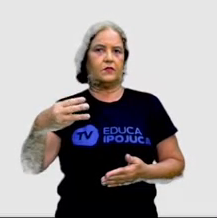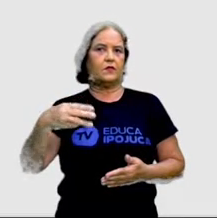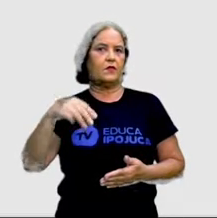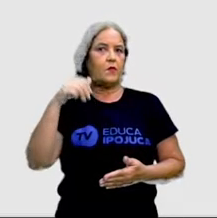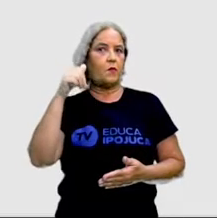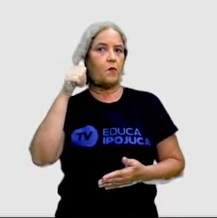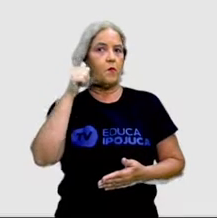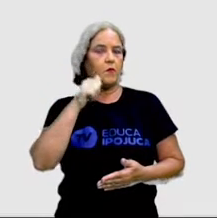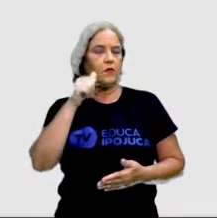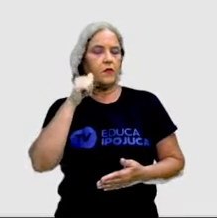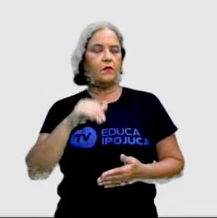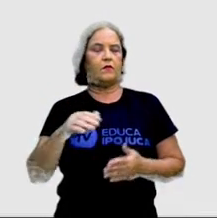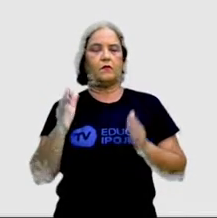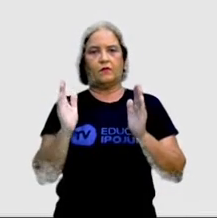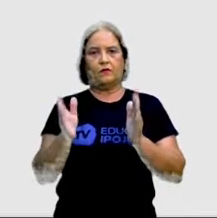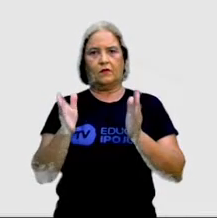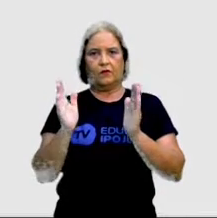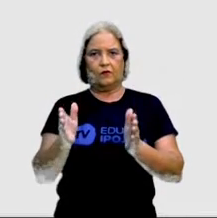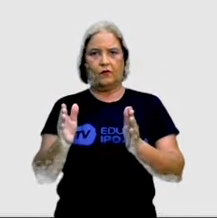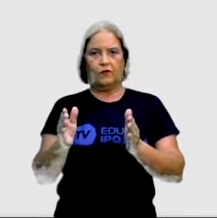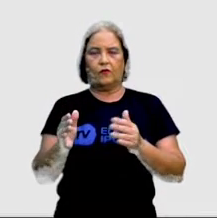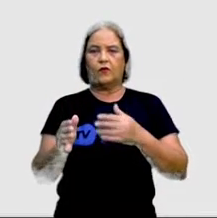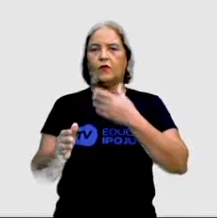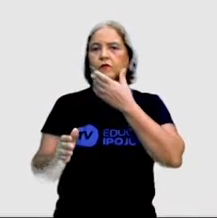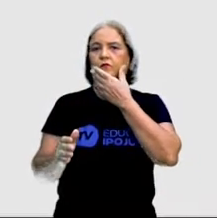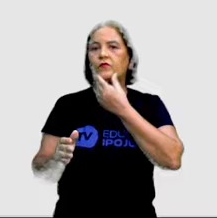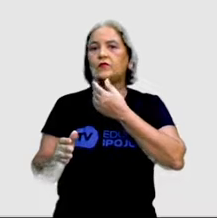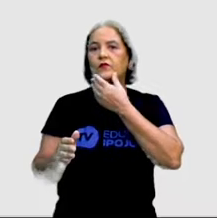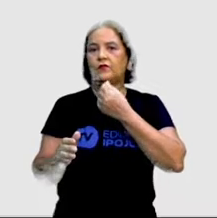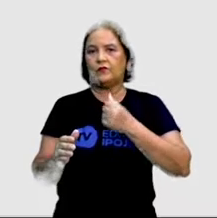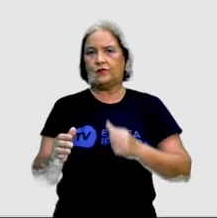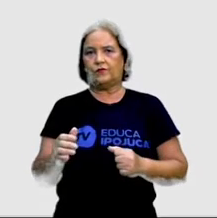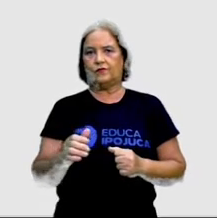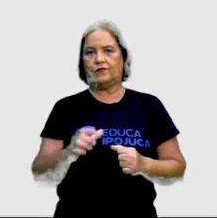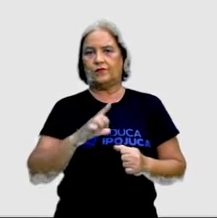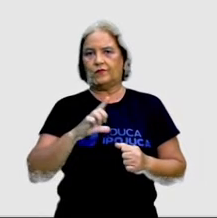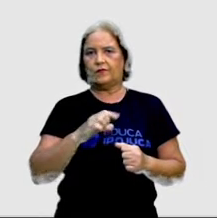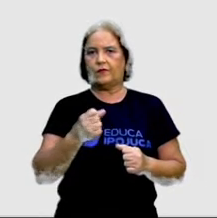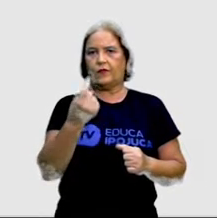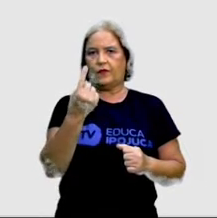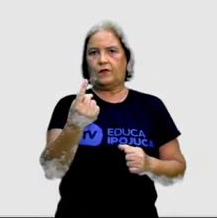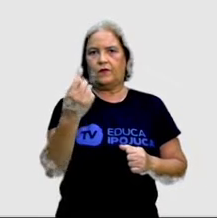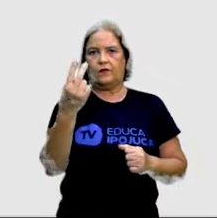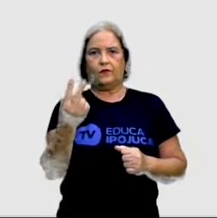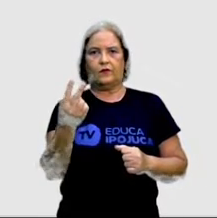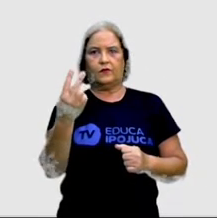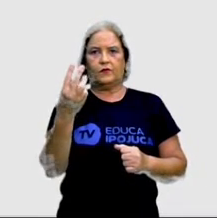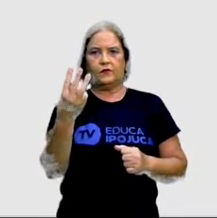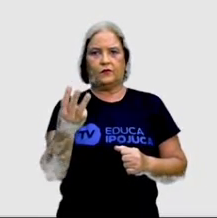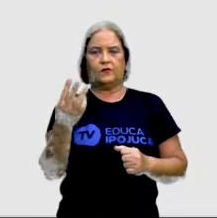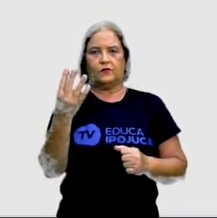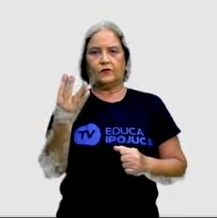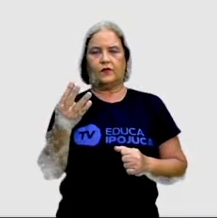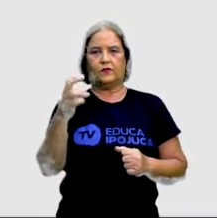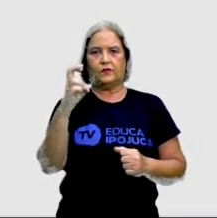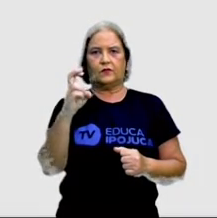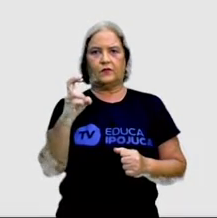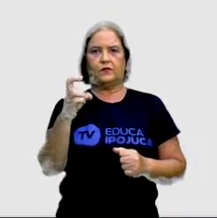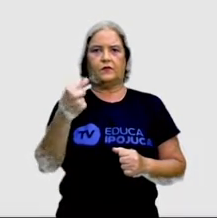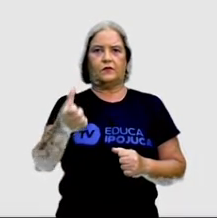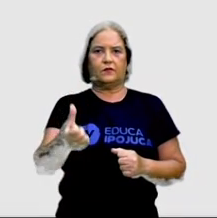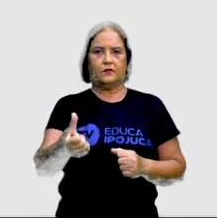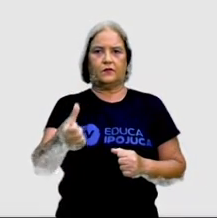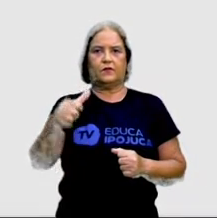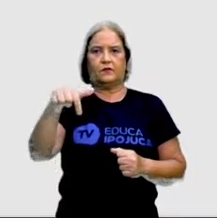meninas Agora vamos contar para sabermos quantos meninos um dois três quatro